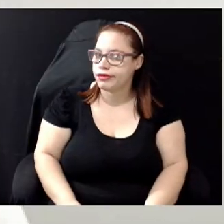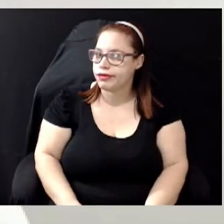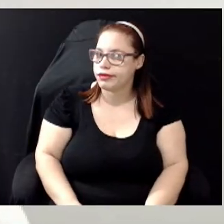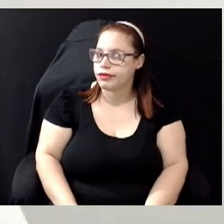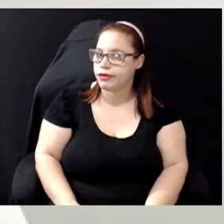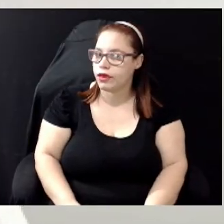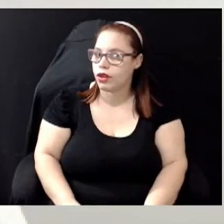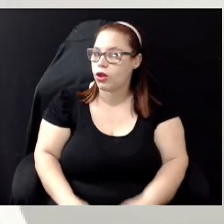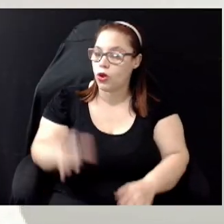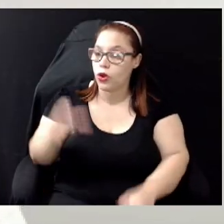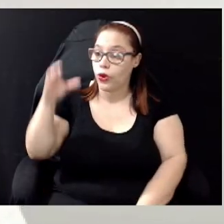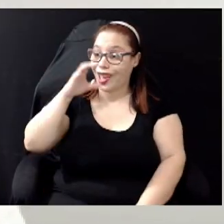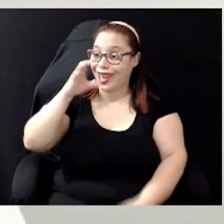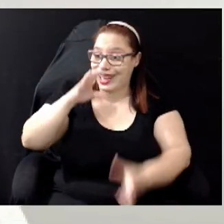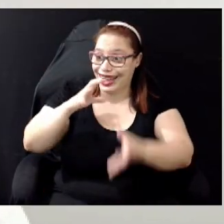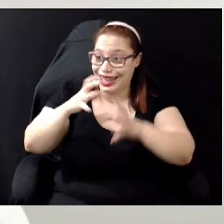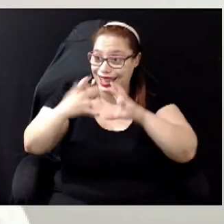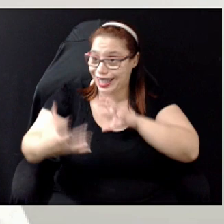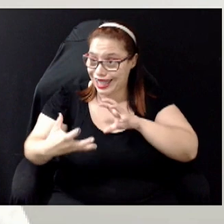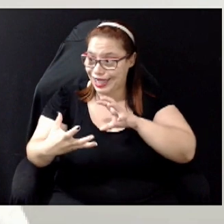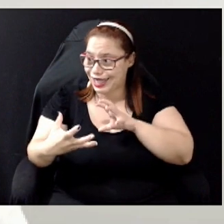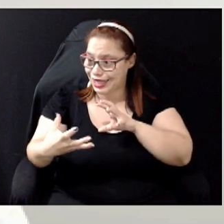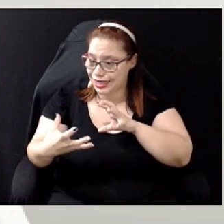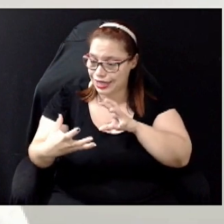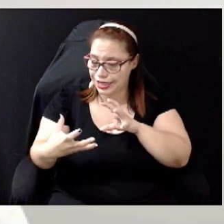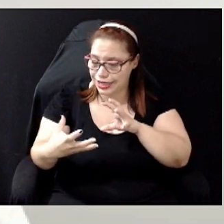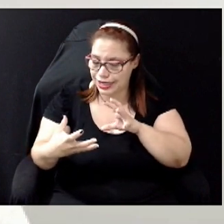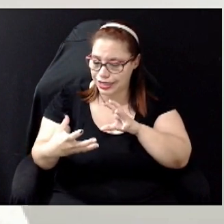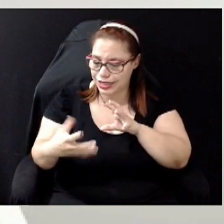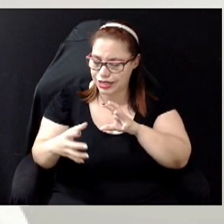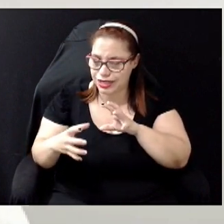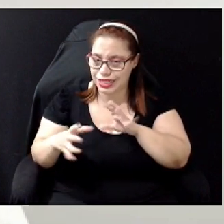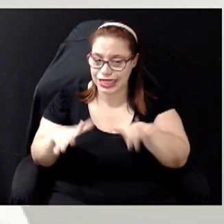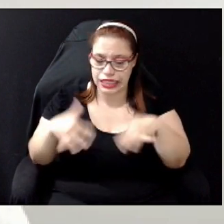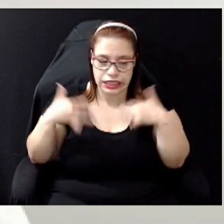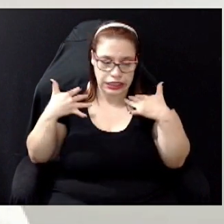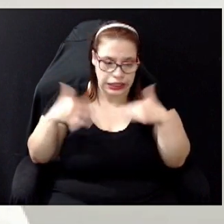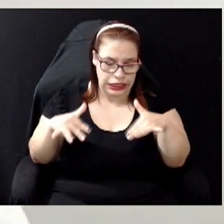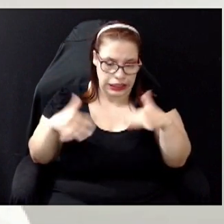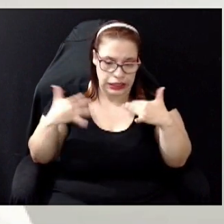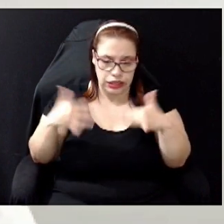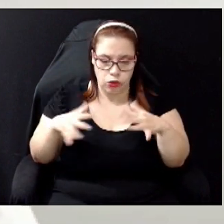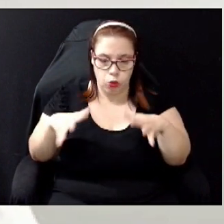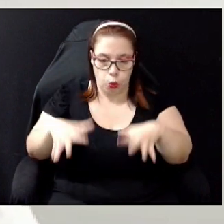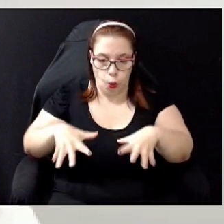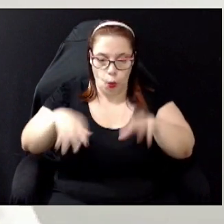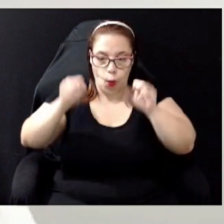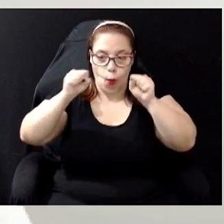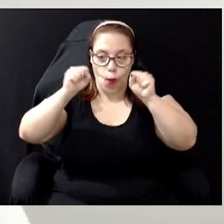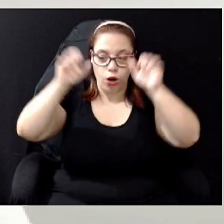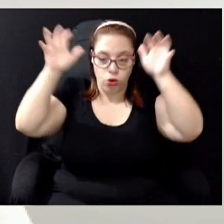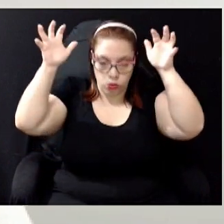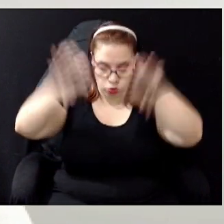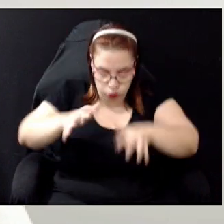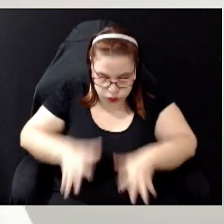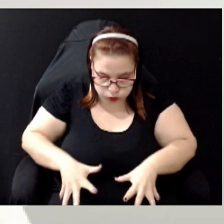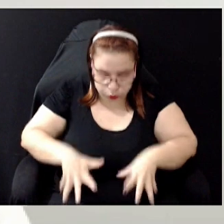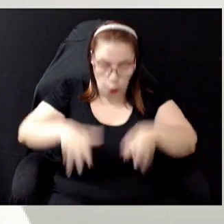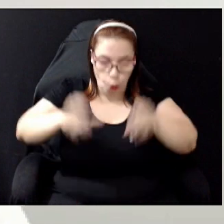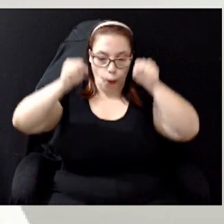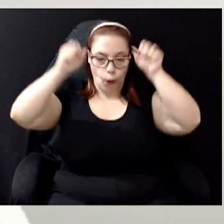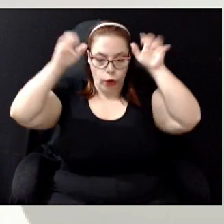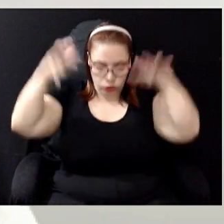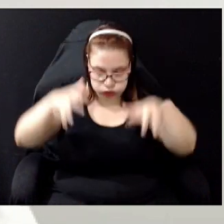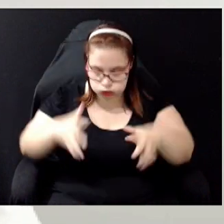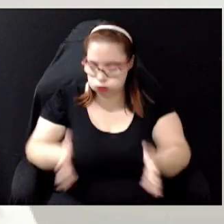com essa questão climática, está ocorrendo muitos eventos extremos, né? Ou muita seca ou muita chuva.